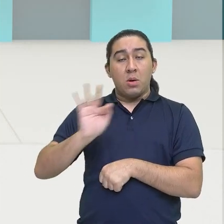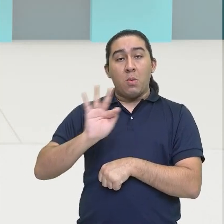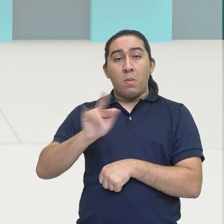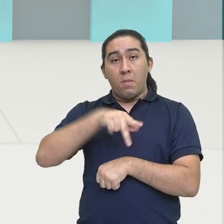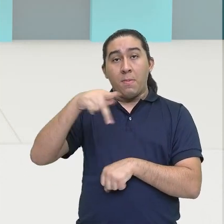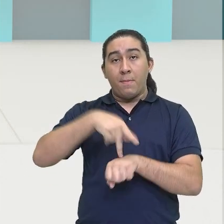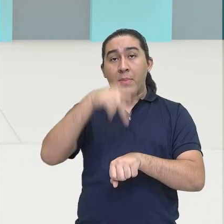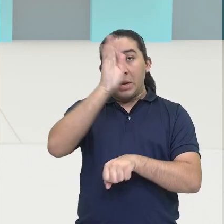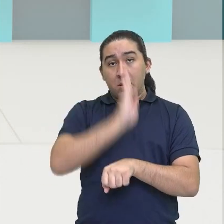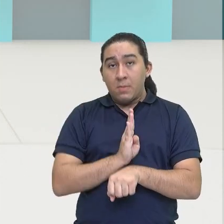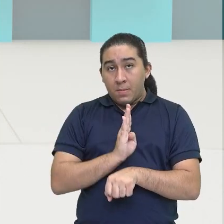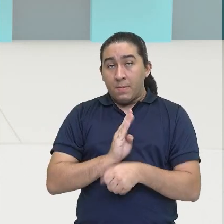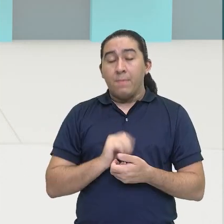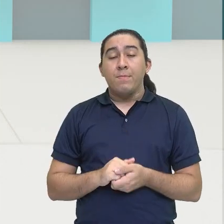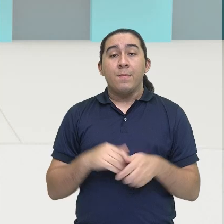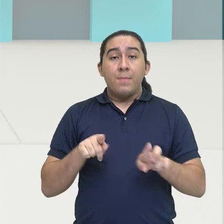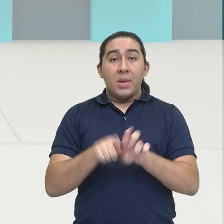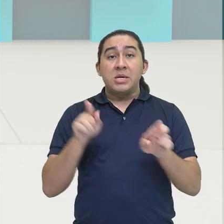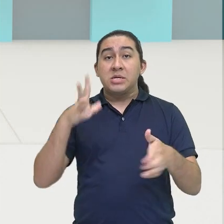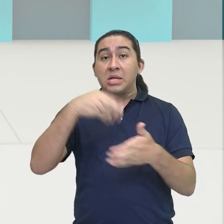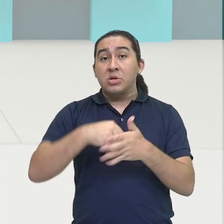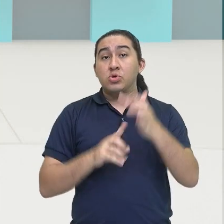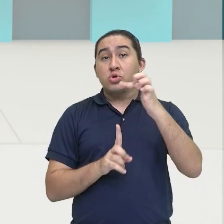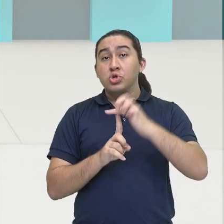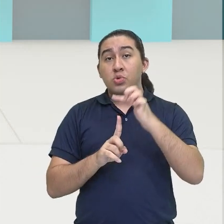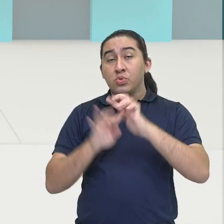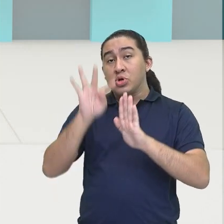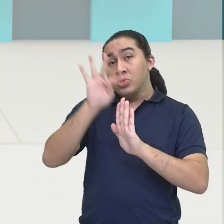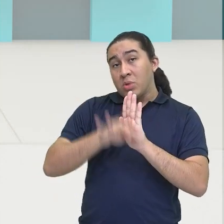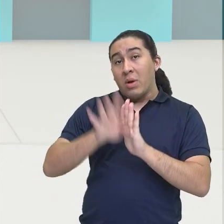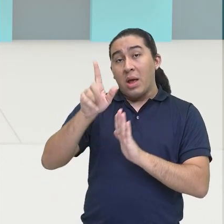Brasileira. Mas dentro dos tipos textuais, ele se